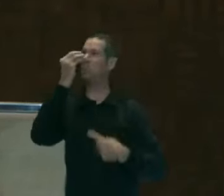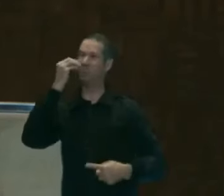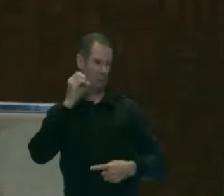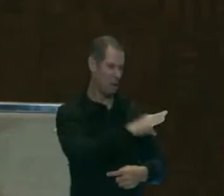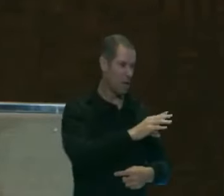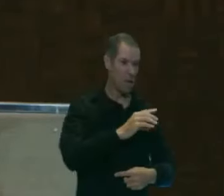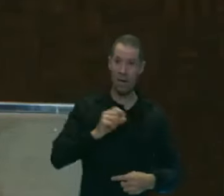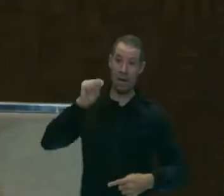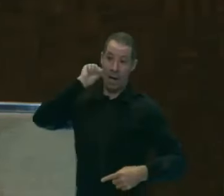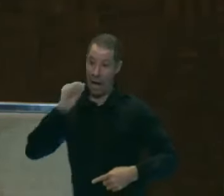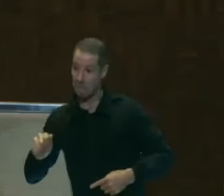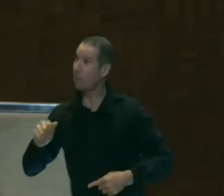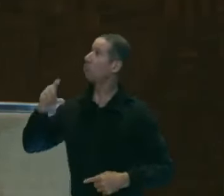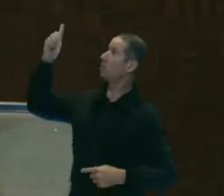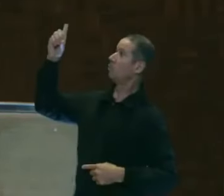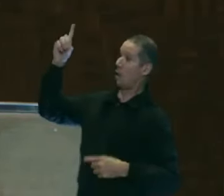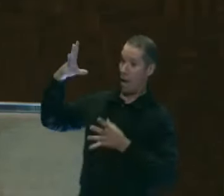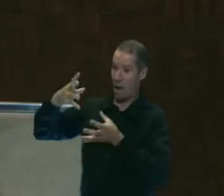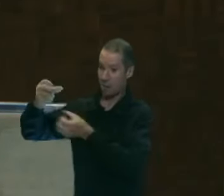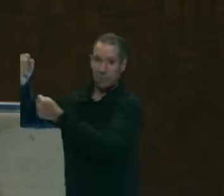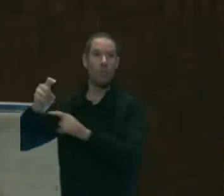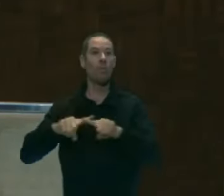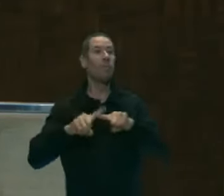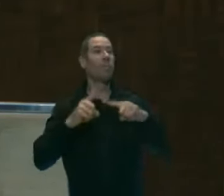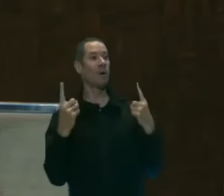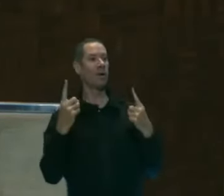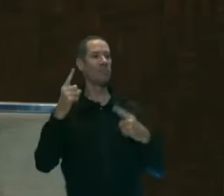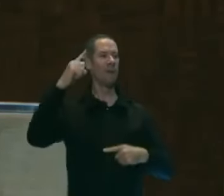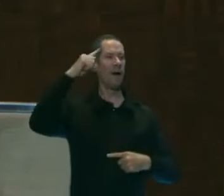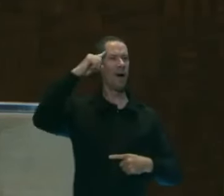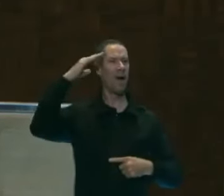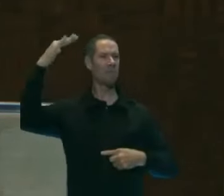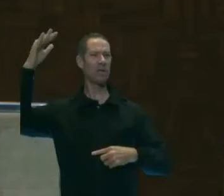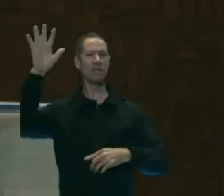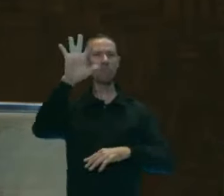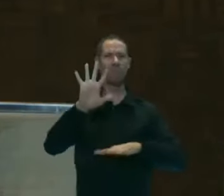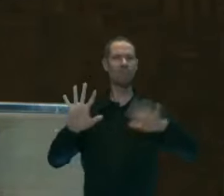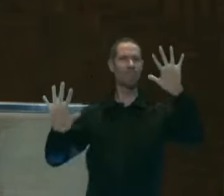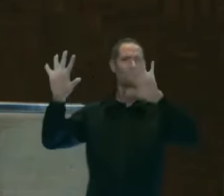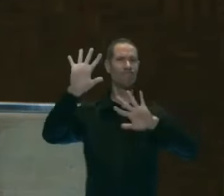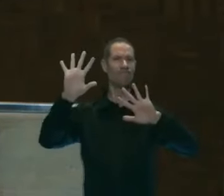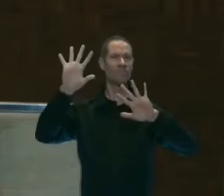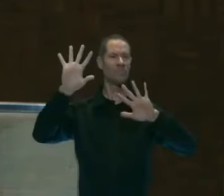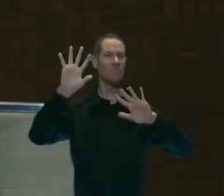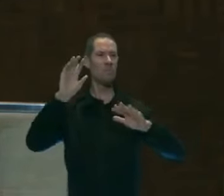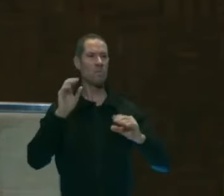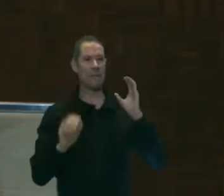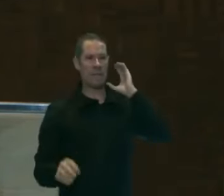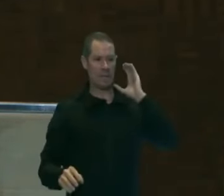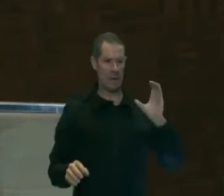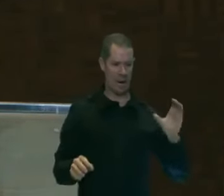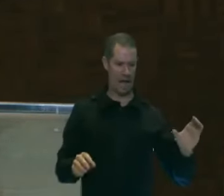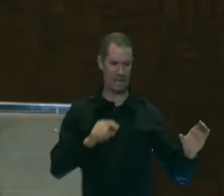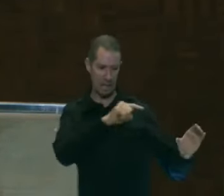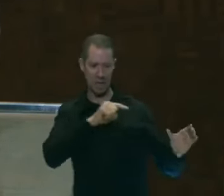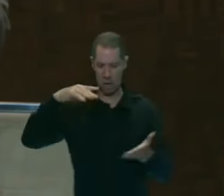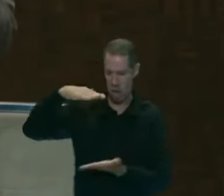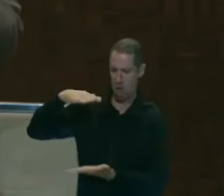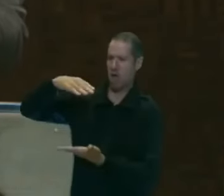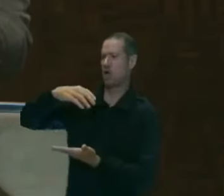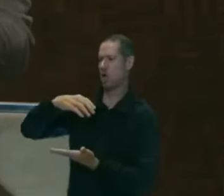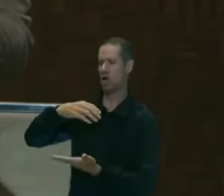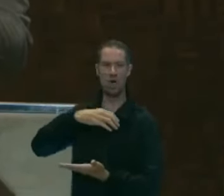outro aceito? Eu gosto de imaginar essa imagem: Caim com cestos de frutas,